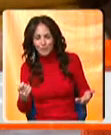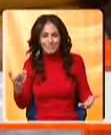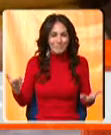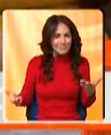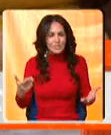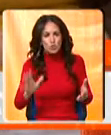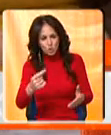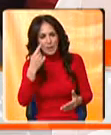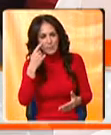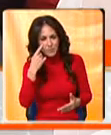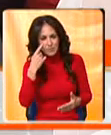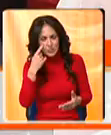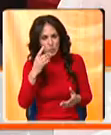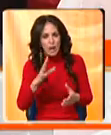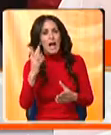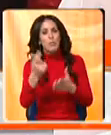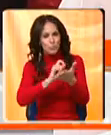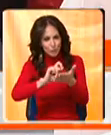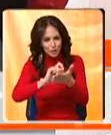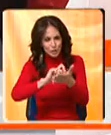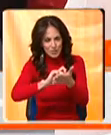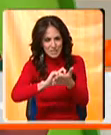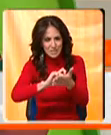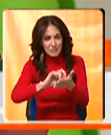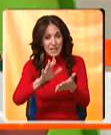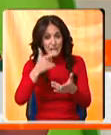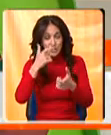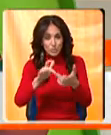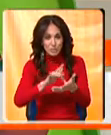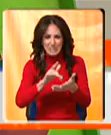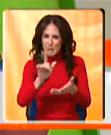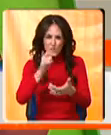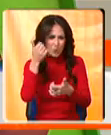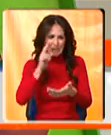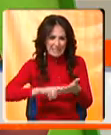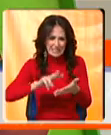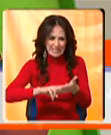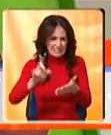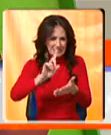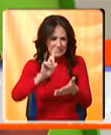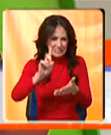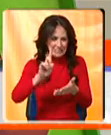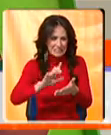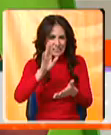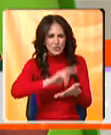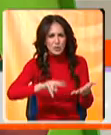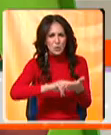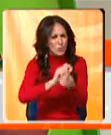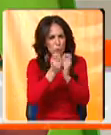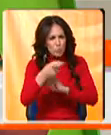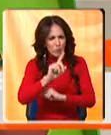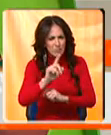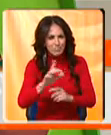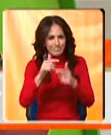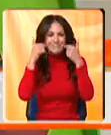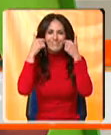Já deu para espreitar algumas das coisas que foram escrevendo sobre si? Não, ainda não. Não espreite. É não, melhor. Se eu ler, não vai mudar nada. Não?